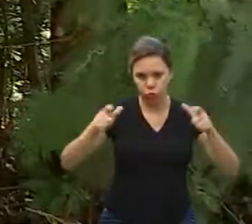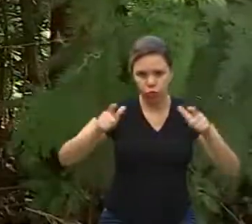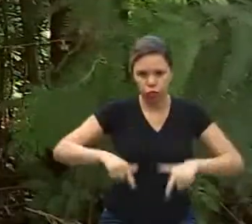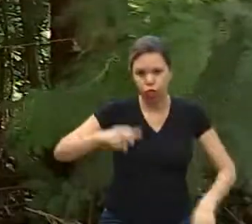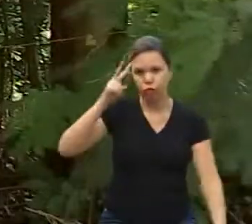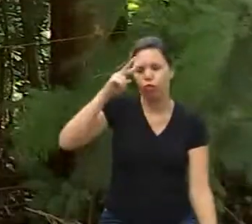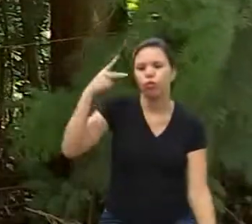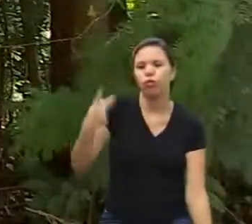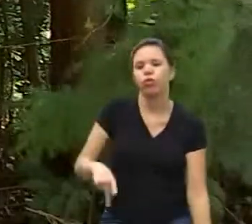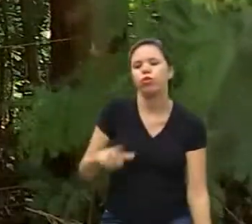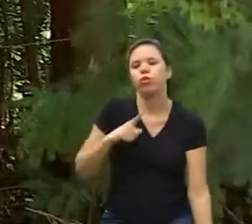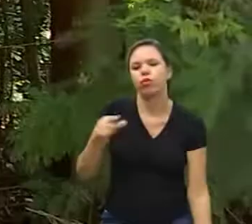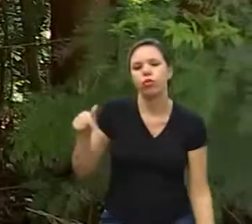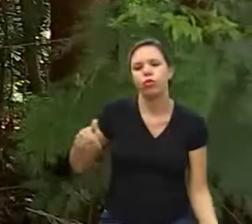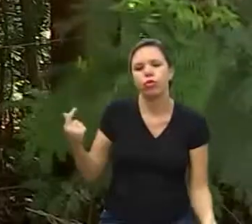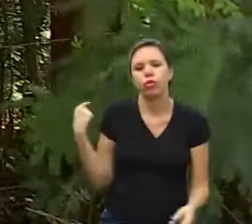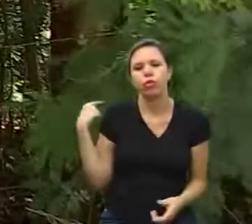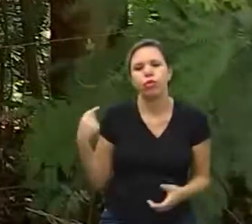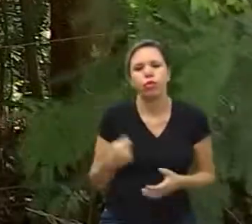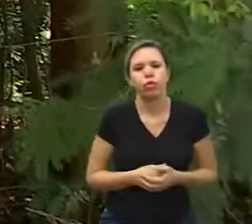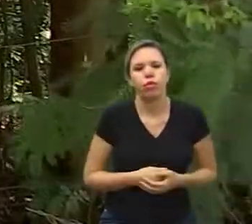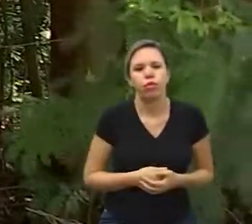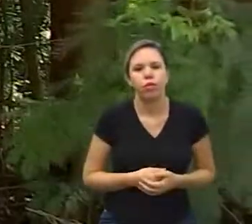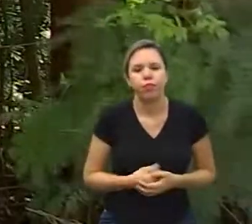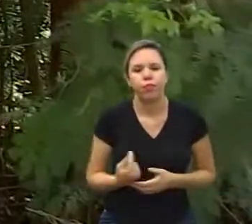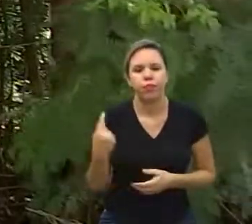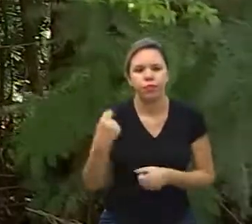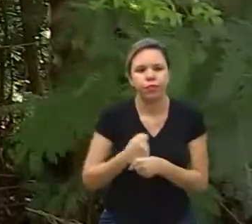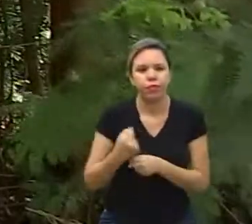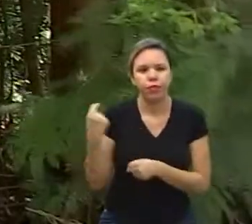Aqui é um local histórico. Nós tínhamos aqui